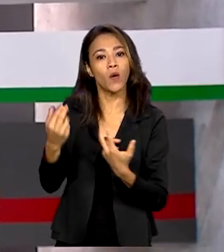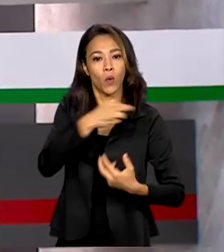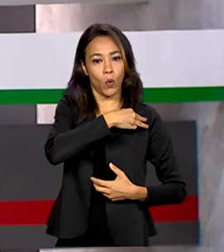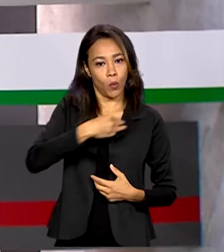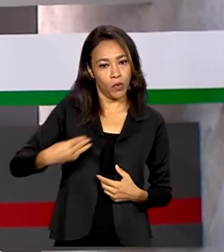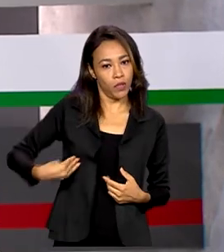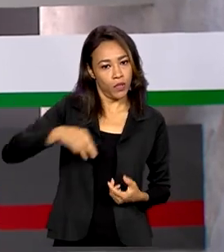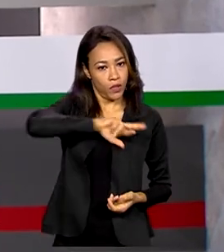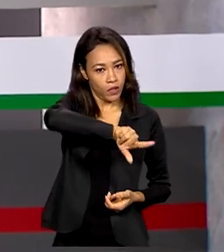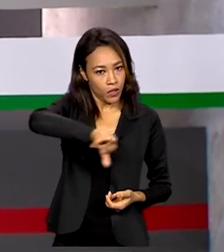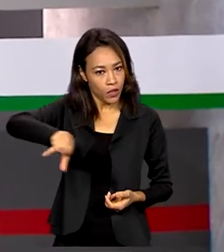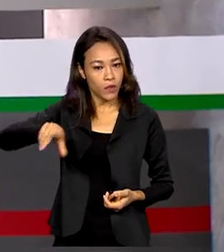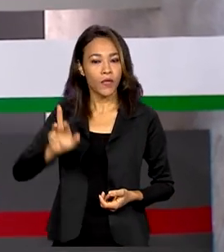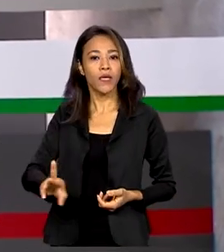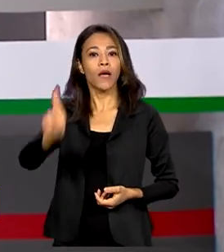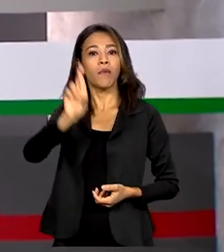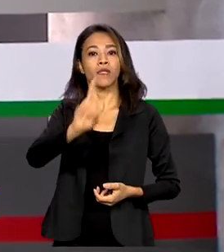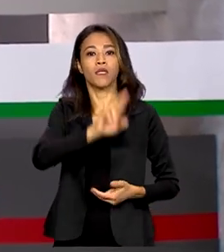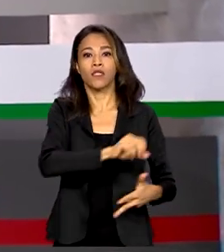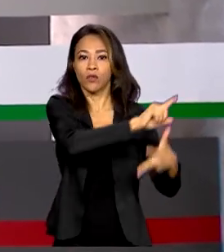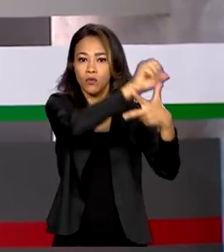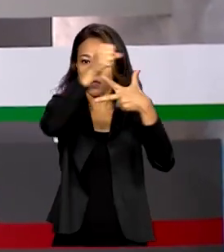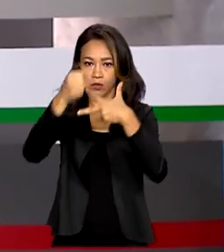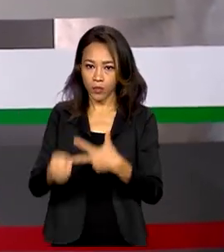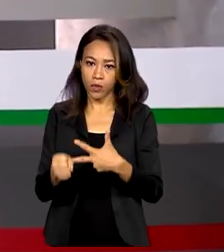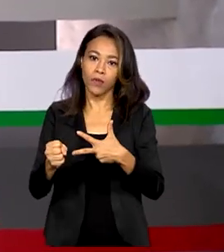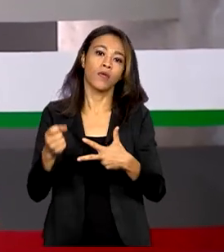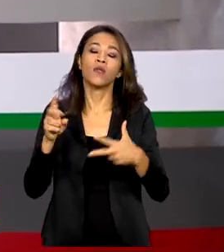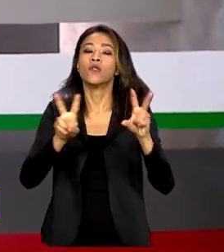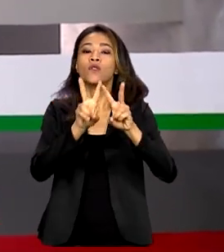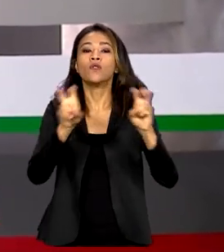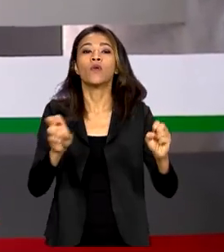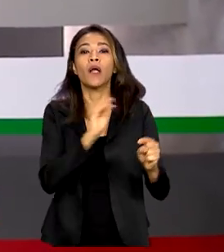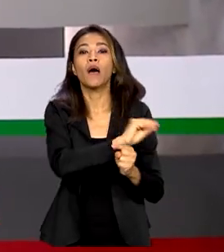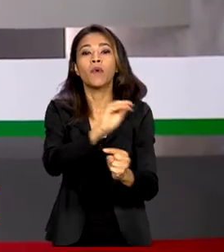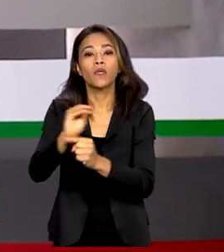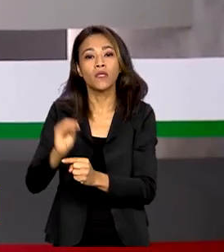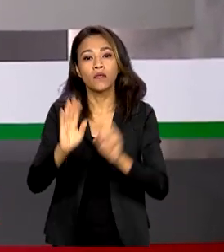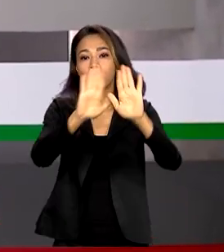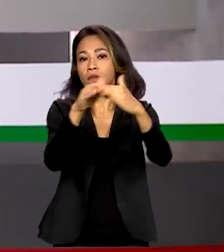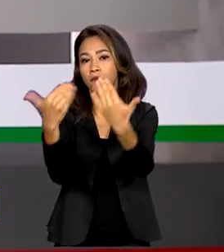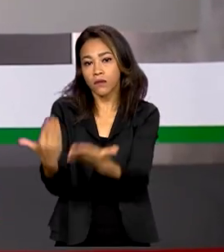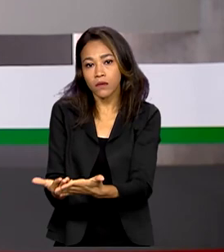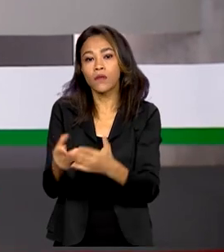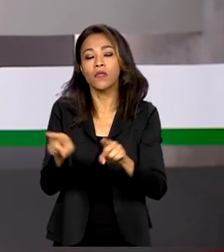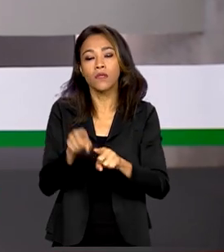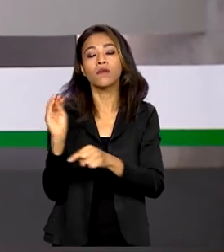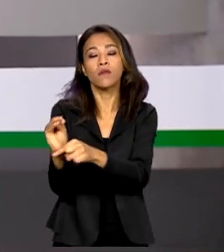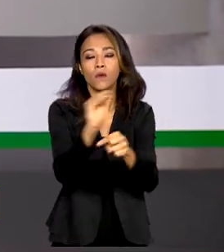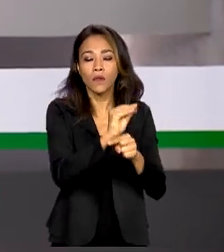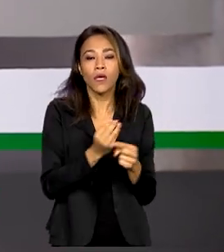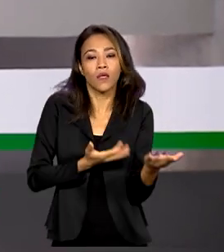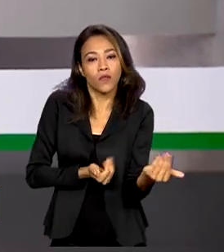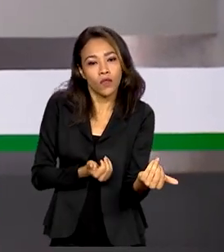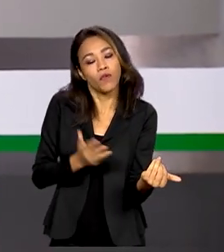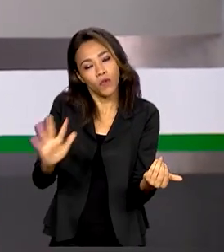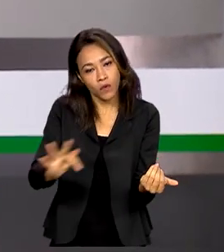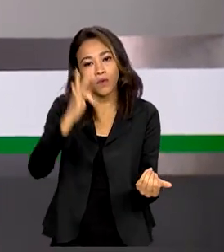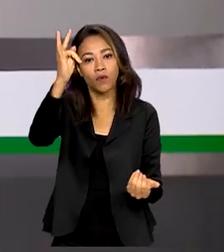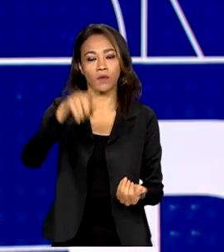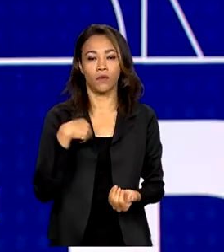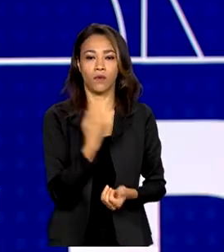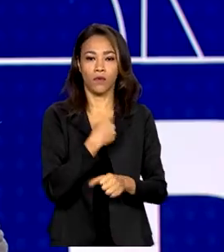representantes dos três poderes para discutir a proteção do ambiente escolar e ações para cuidar da juventude e o futuro do nosso